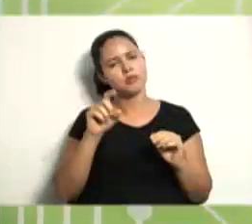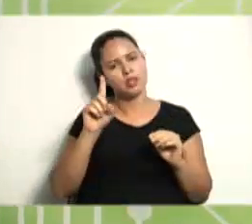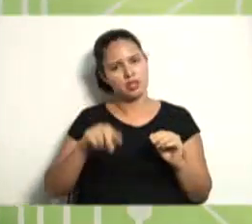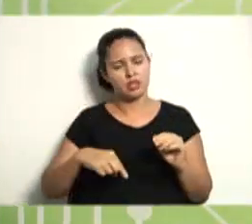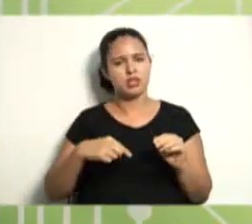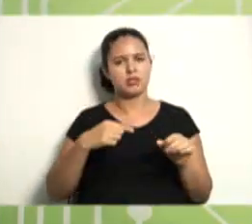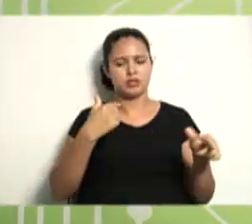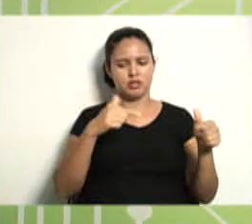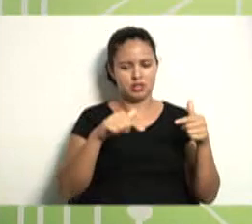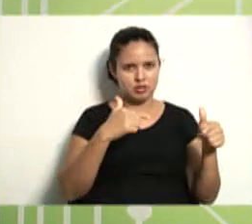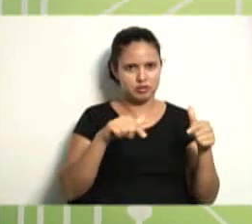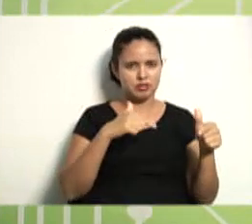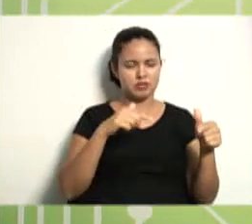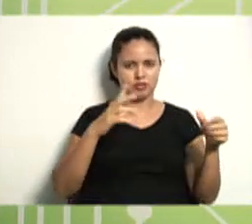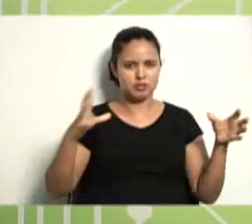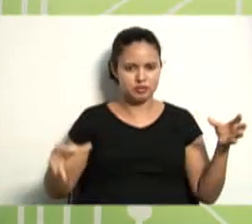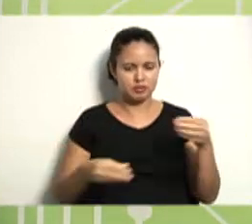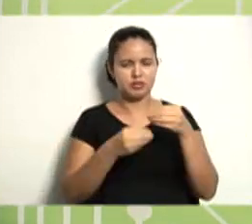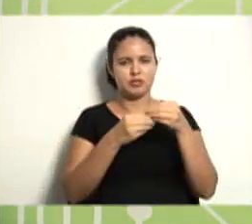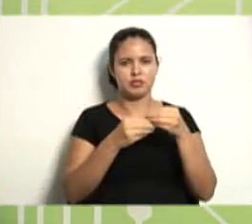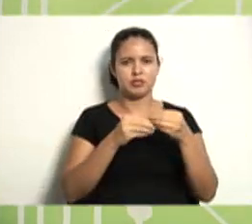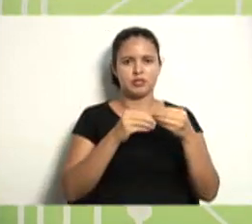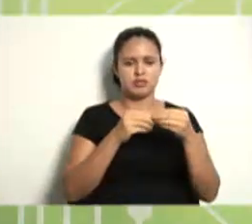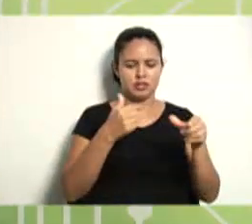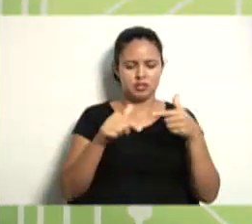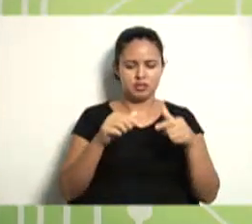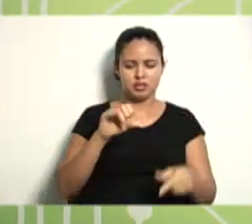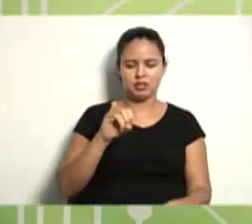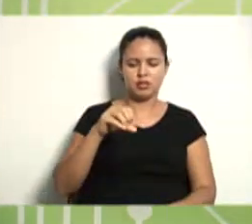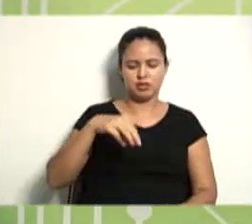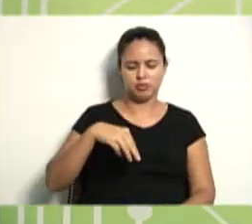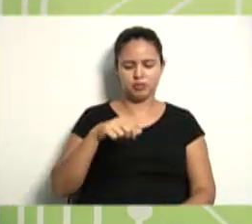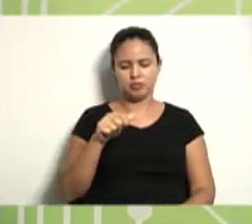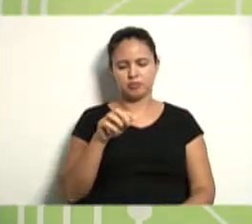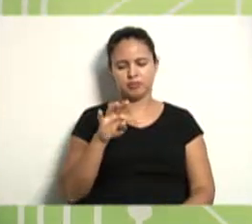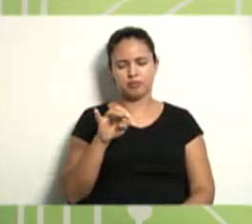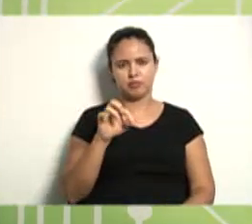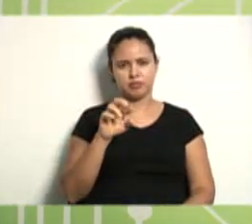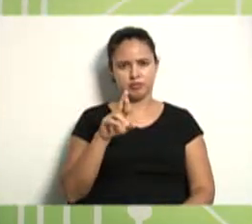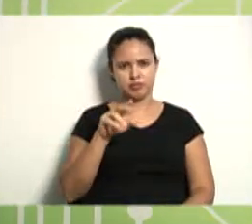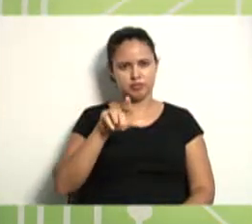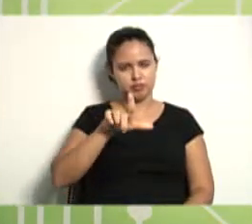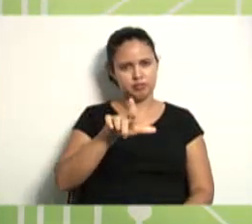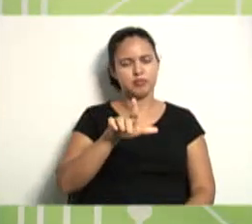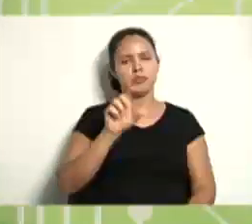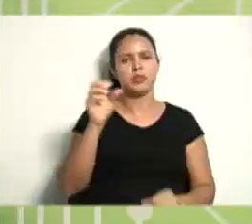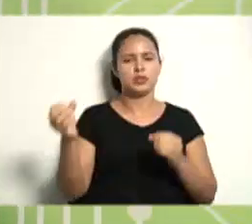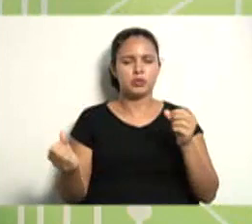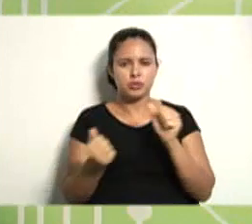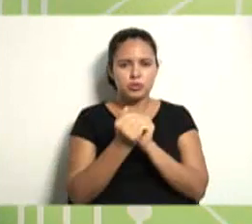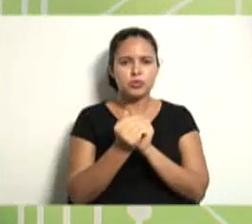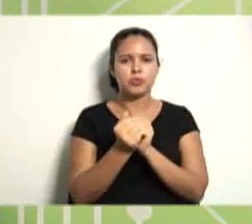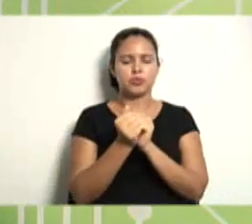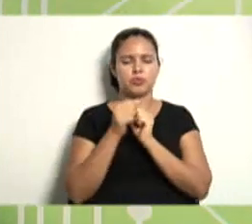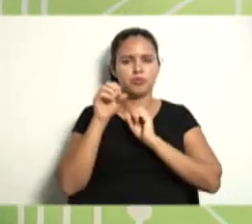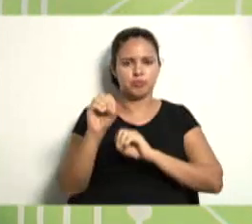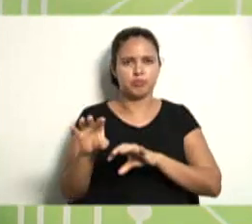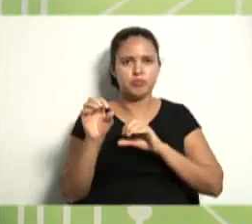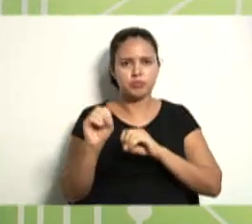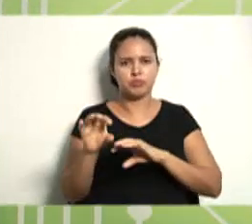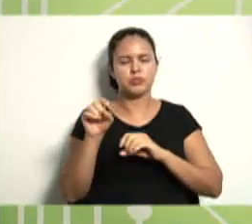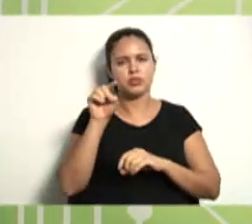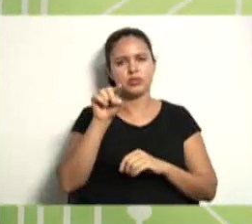resultado do trabalho imaterial que eu tive junto com o professor Eliene aqui durante esses 50 minutos. Que você